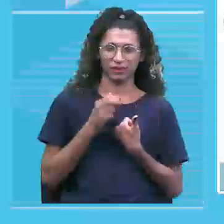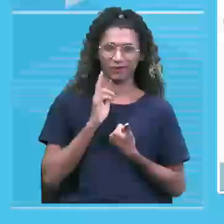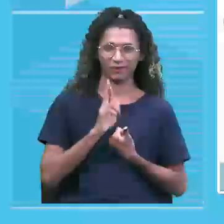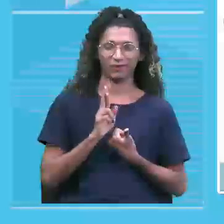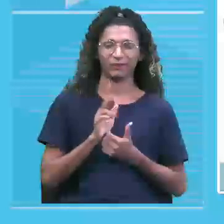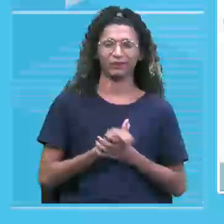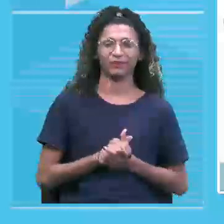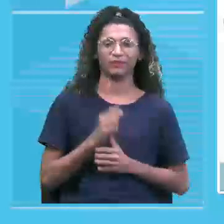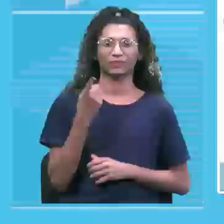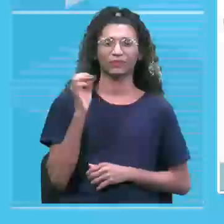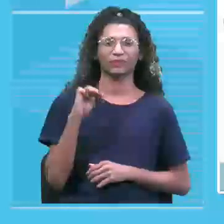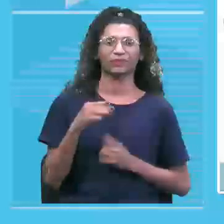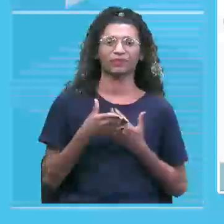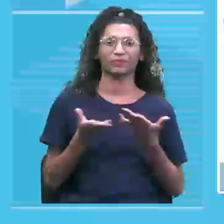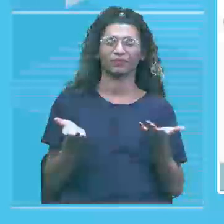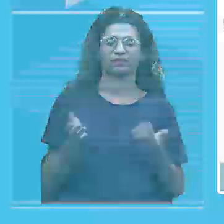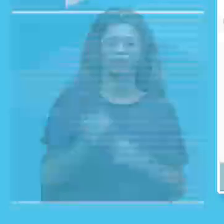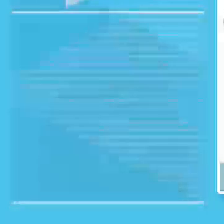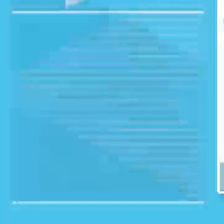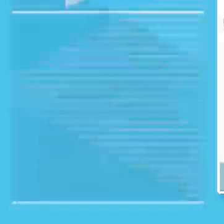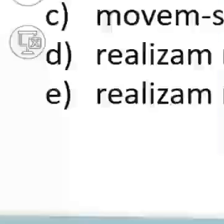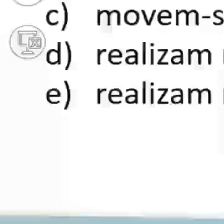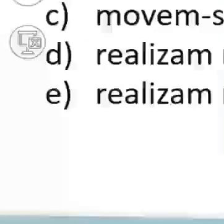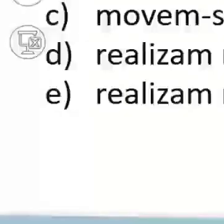um minutinho Jorge